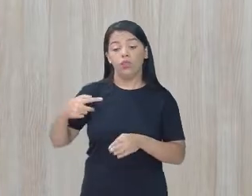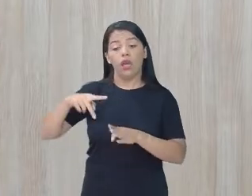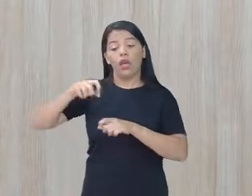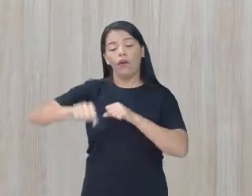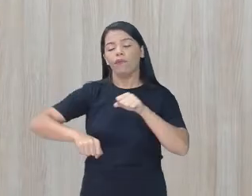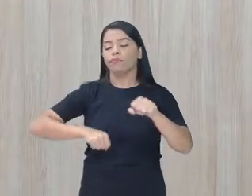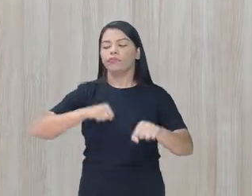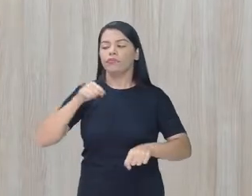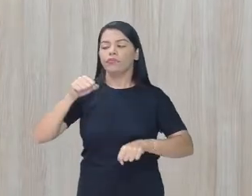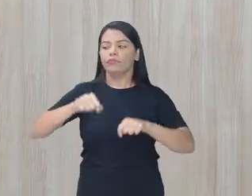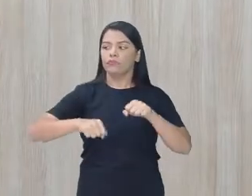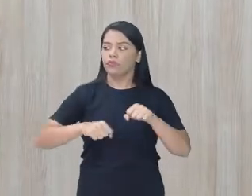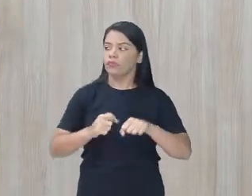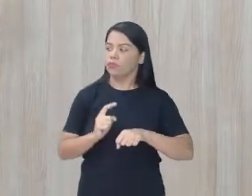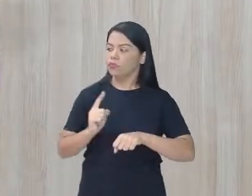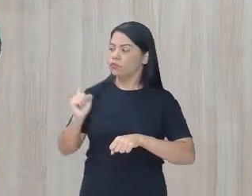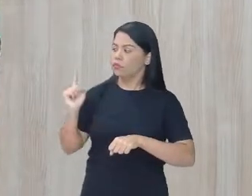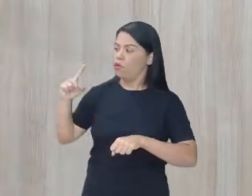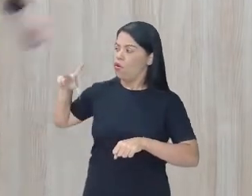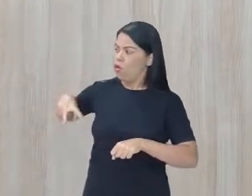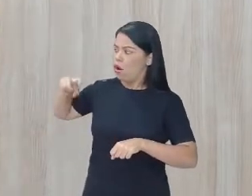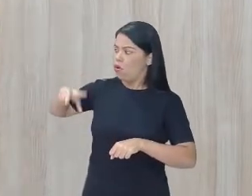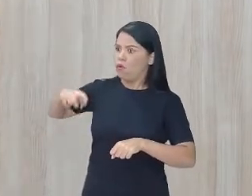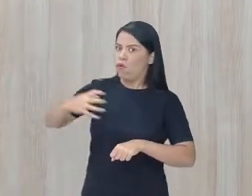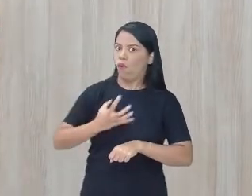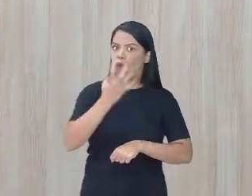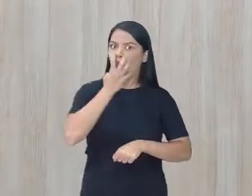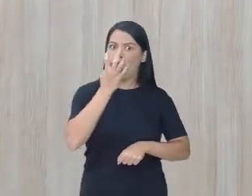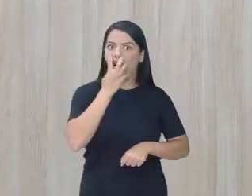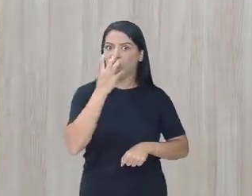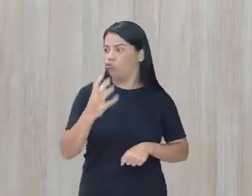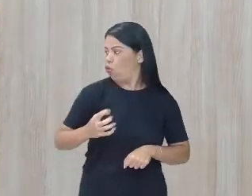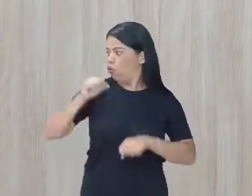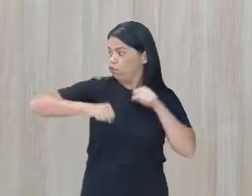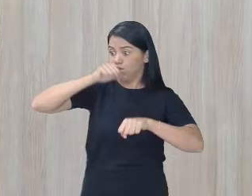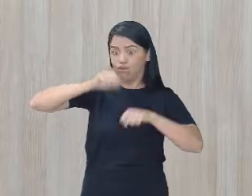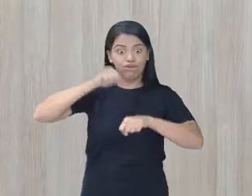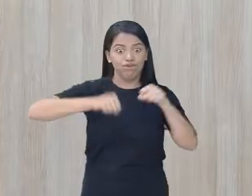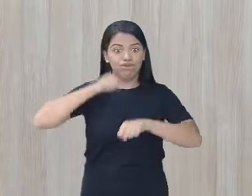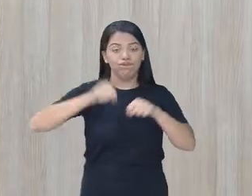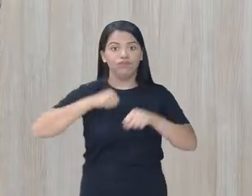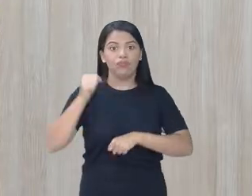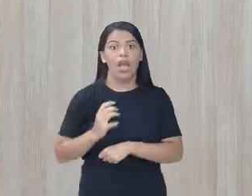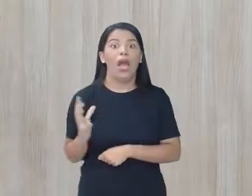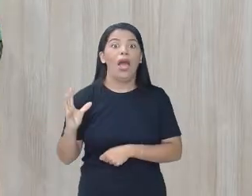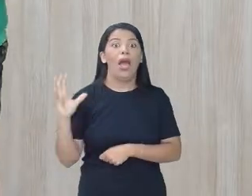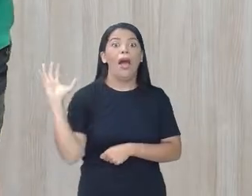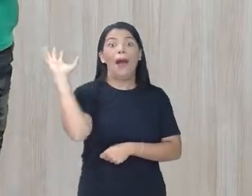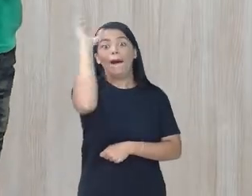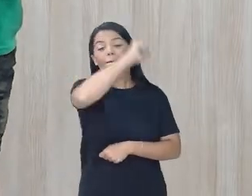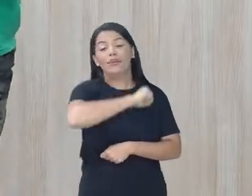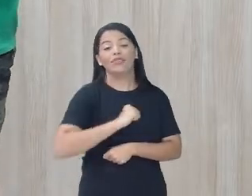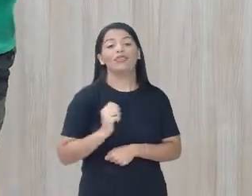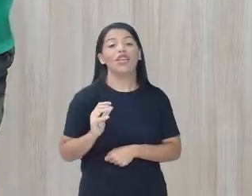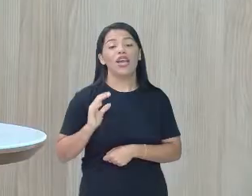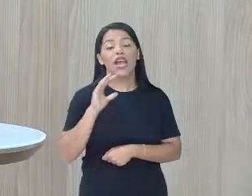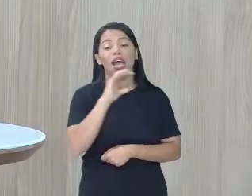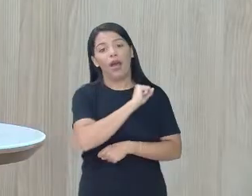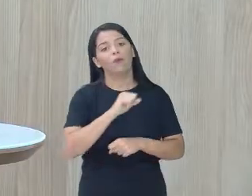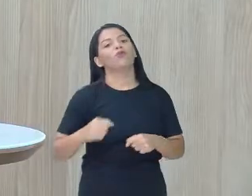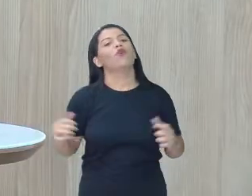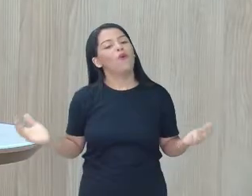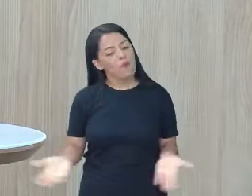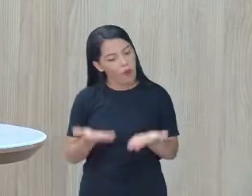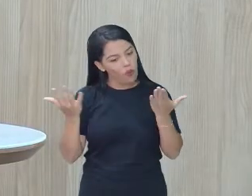diacho de um cachorro atrás de mim. Num instante eu aprendi, professora. Rapidinho. Saí, né? ó, que nem bala me pegava. Foi uma boa motivação. Foi uma